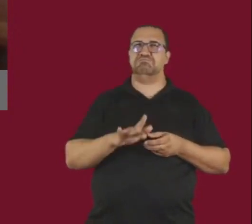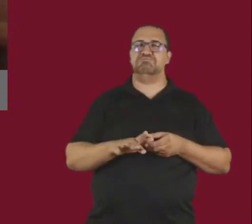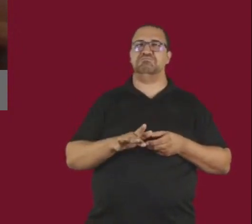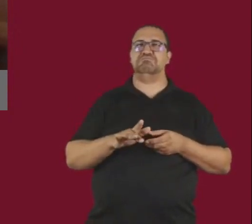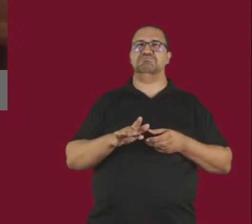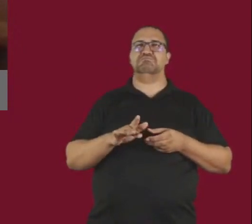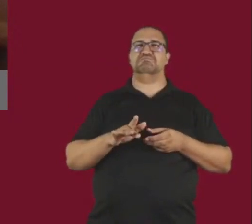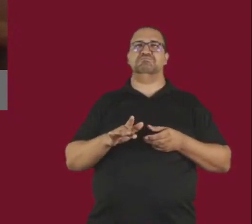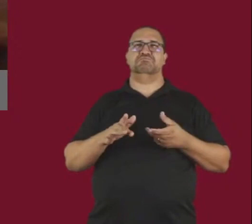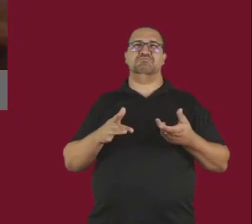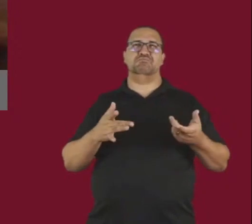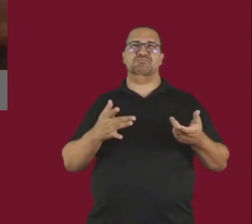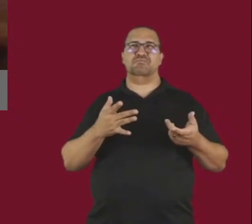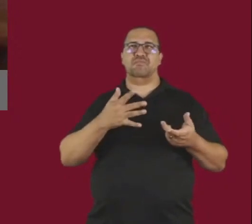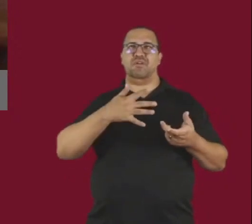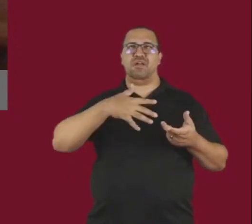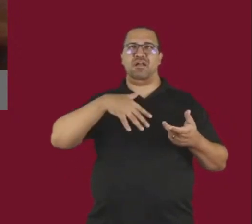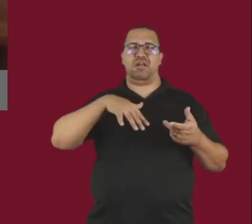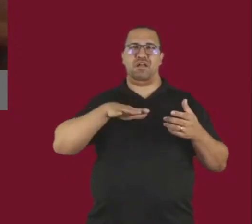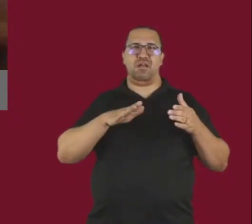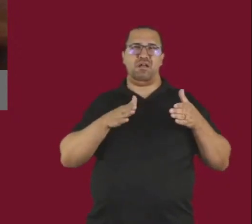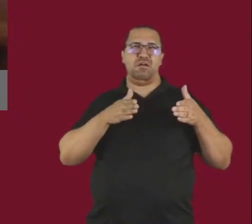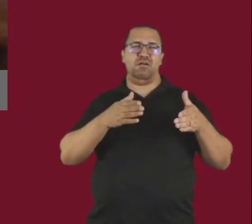esse nosso antropocentrismo, essa nossa